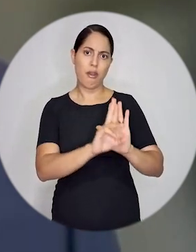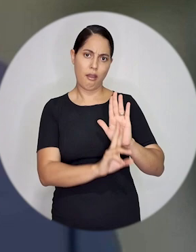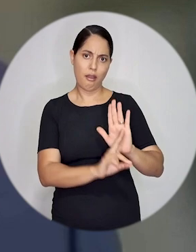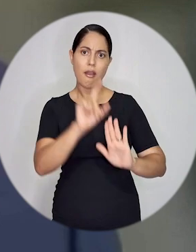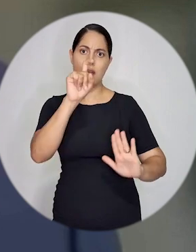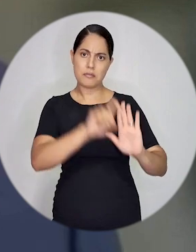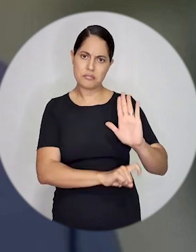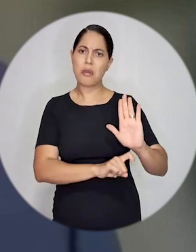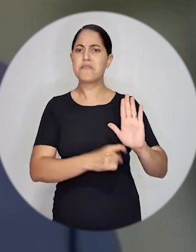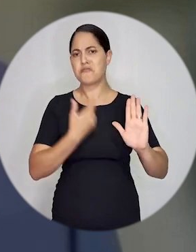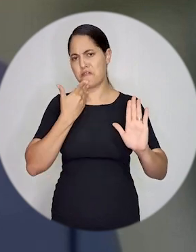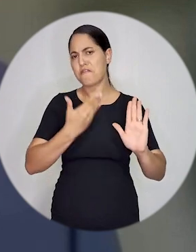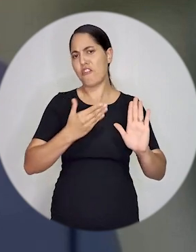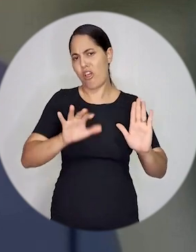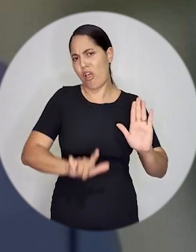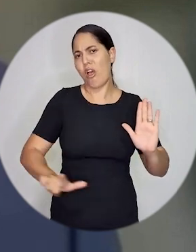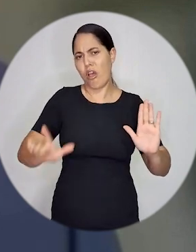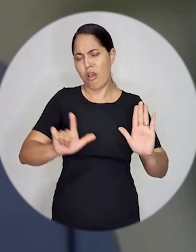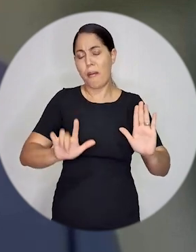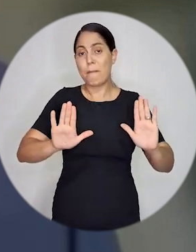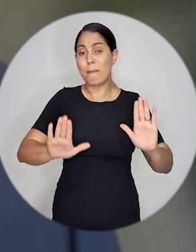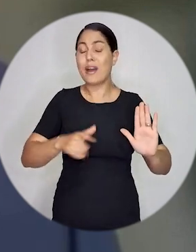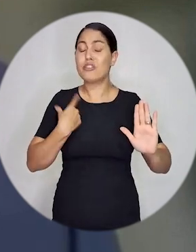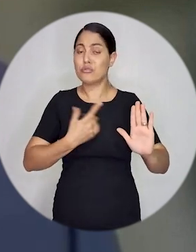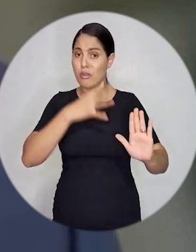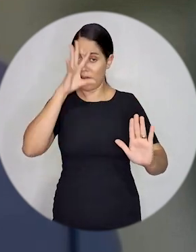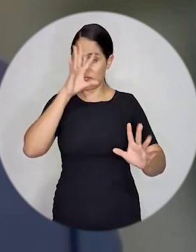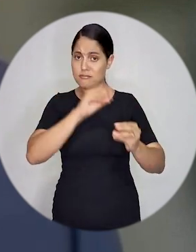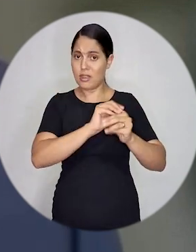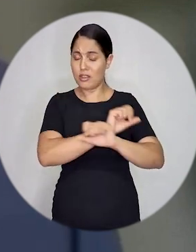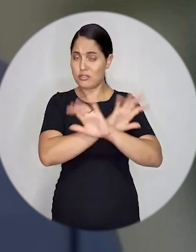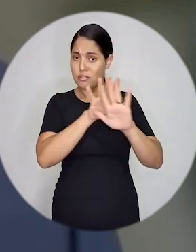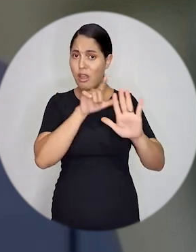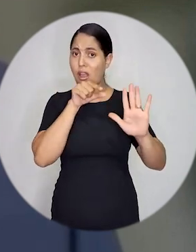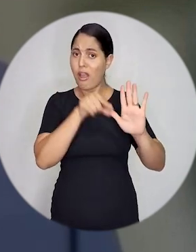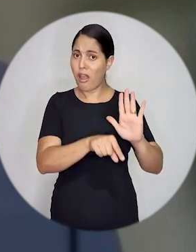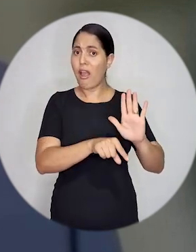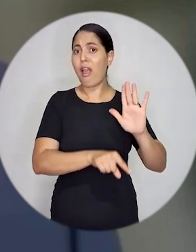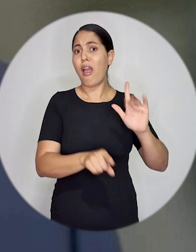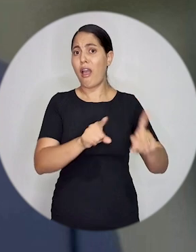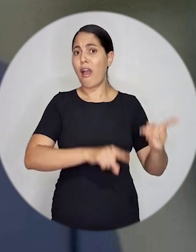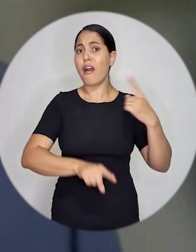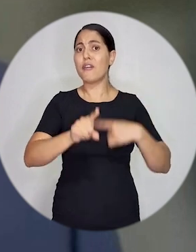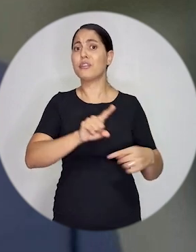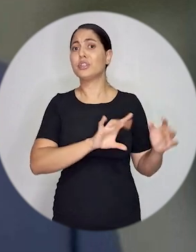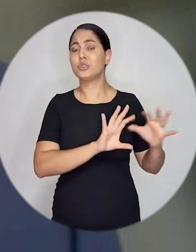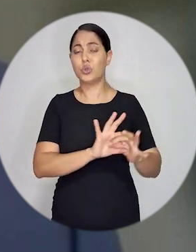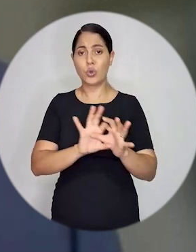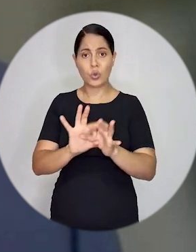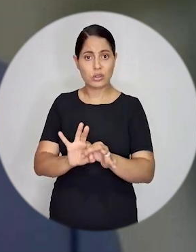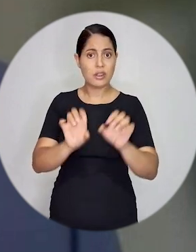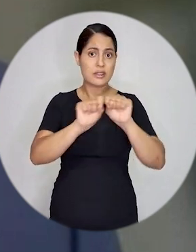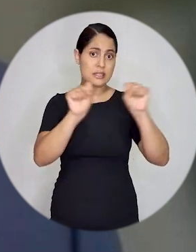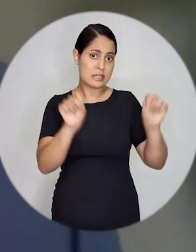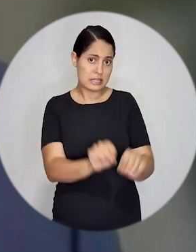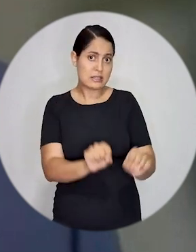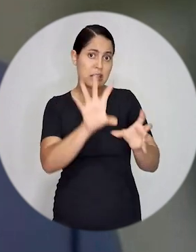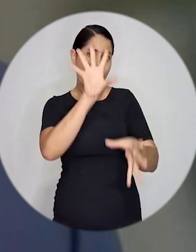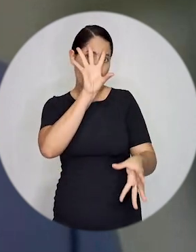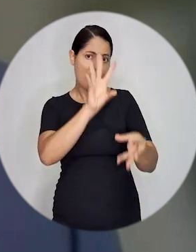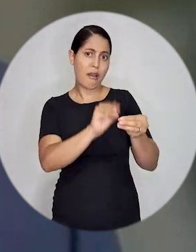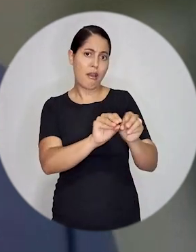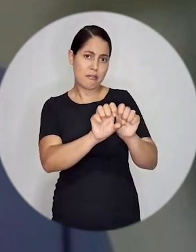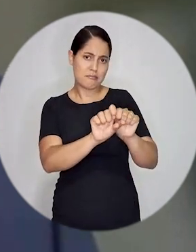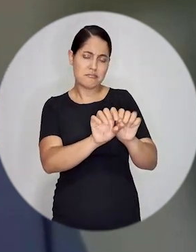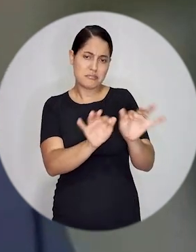tributária, compreendendo que ela será um avanço em termos de simplificação do